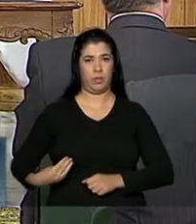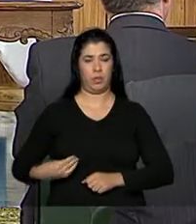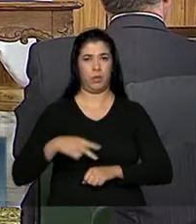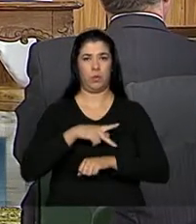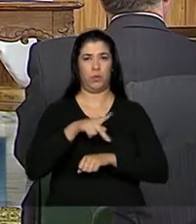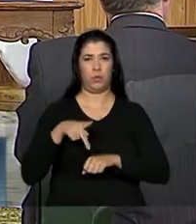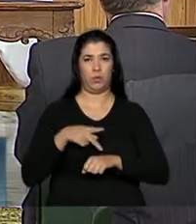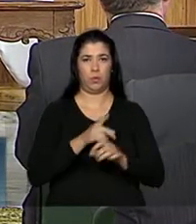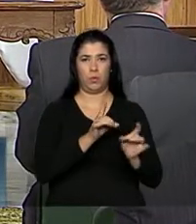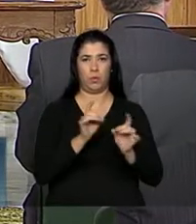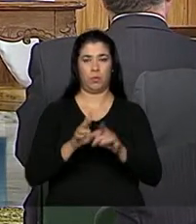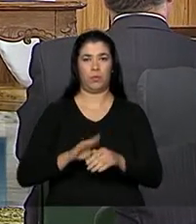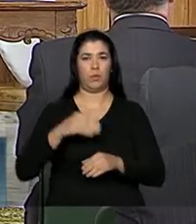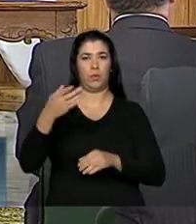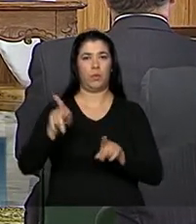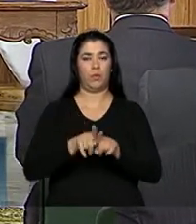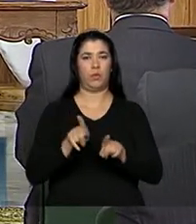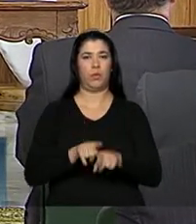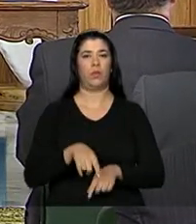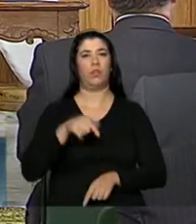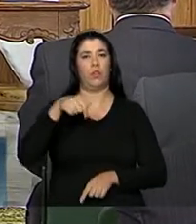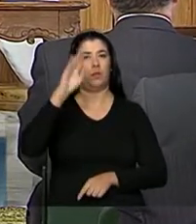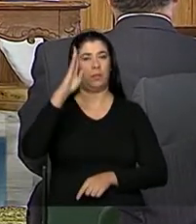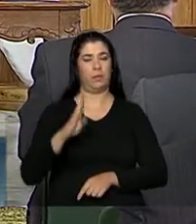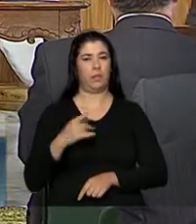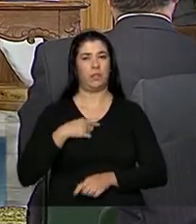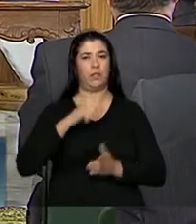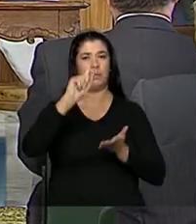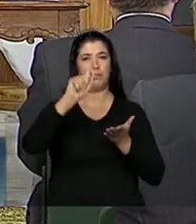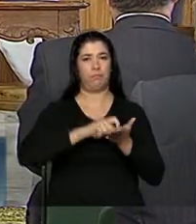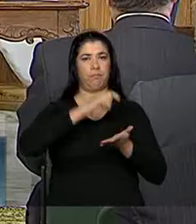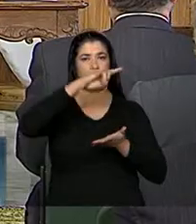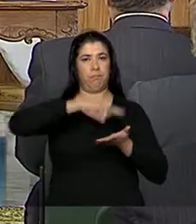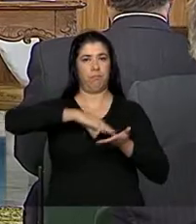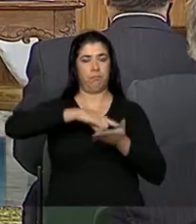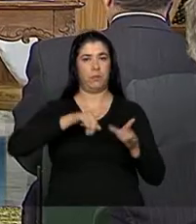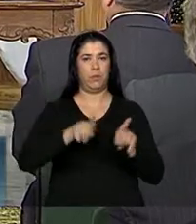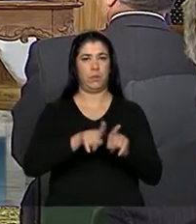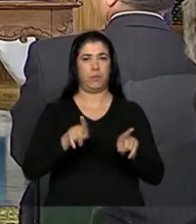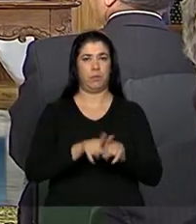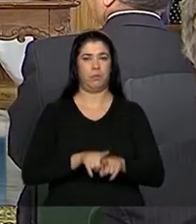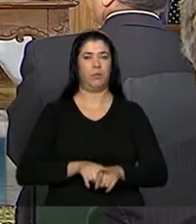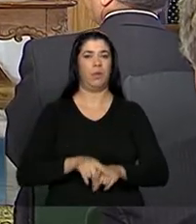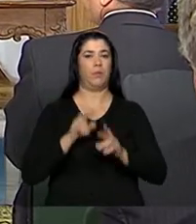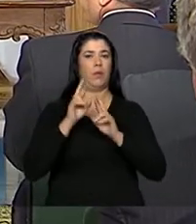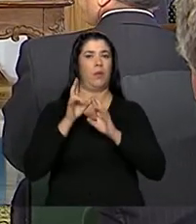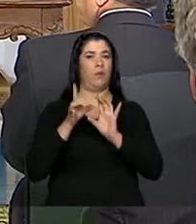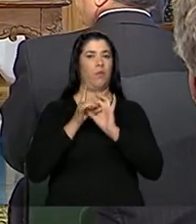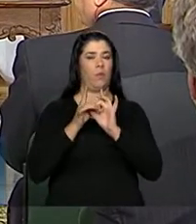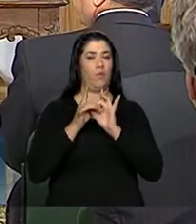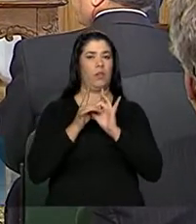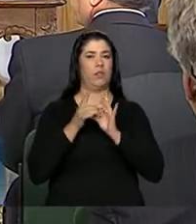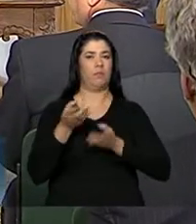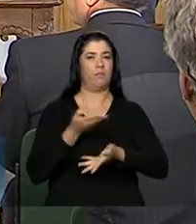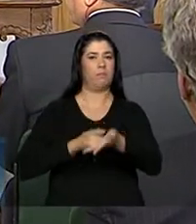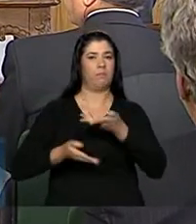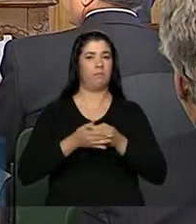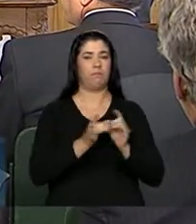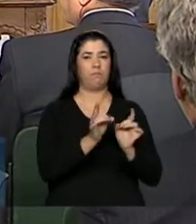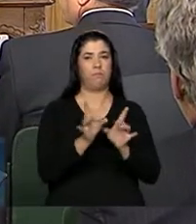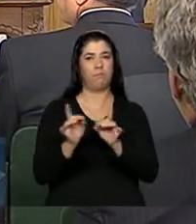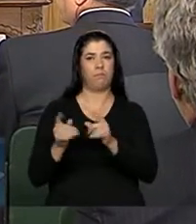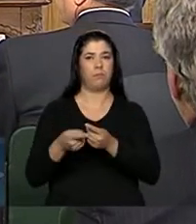Brasil, Ivan Ramalho, assinam um memorando de entendimento para o fortalecimento dos laços de comércio e